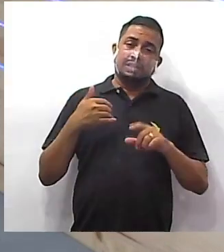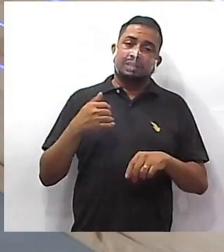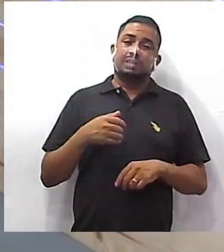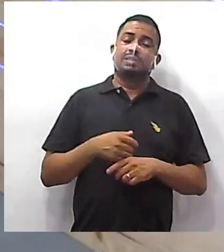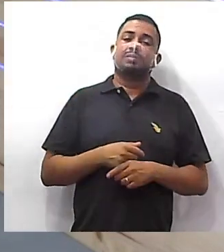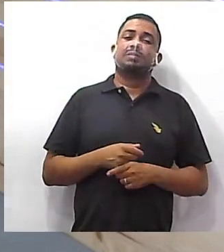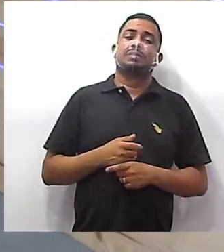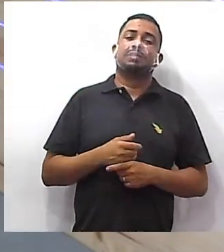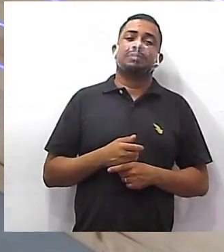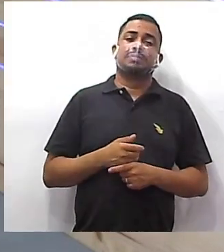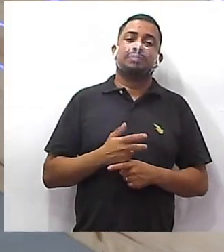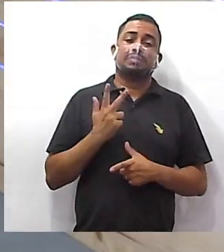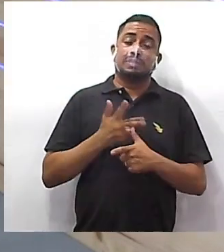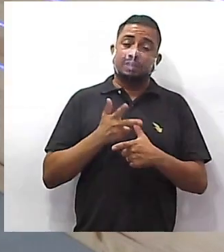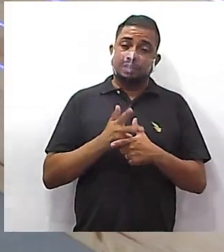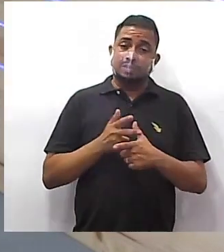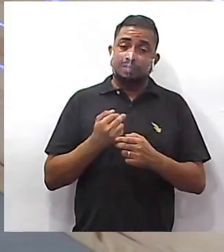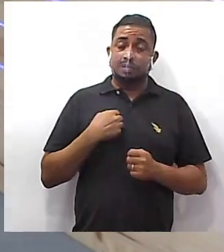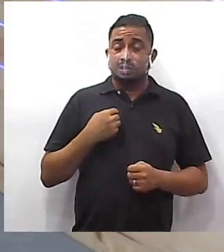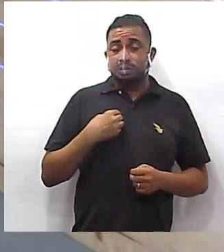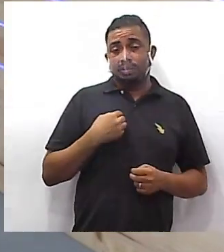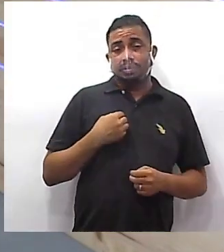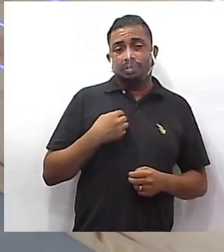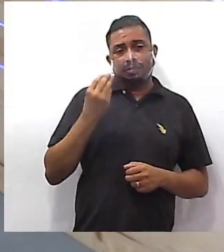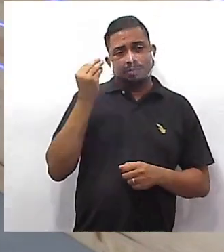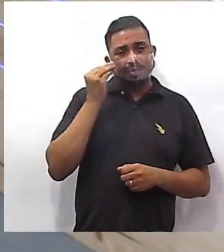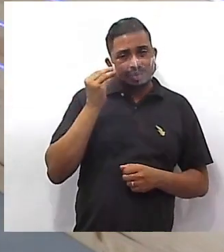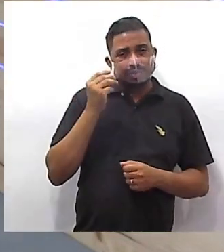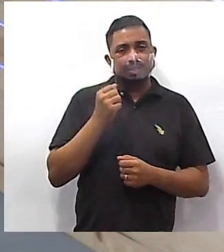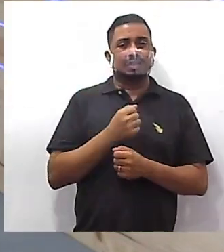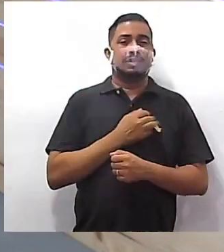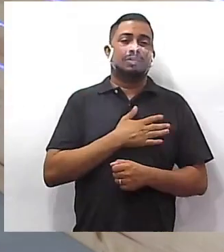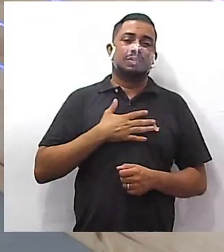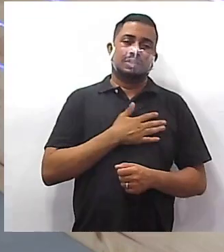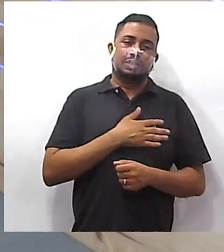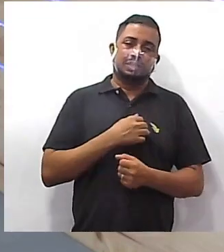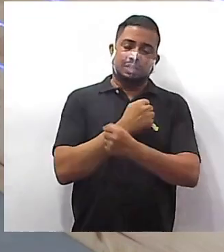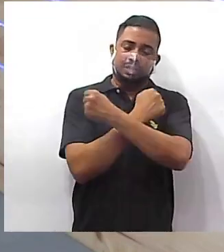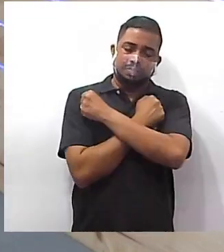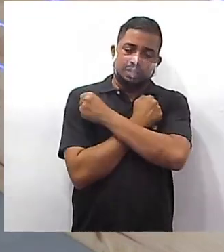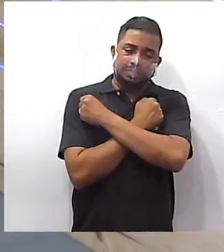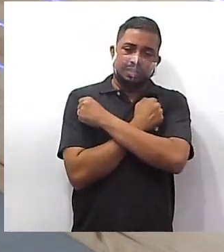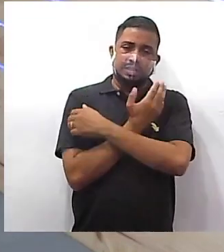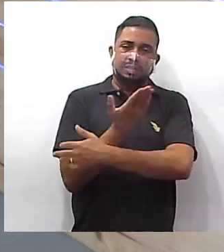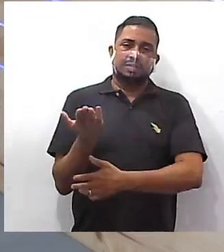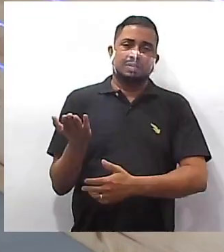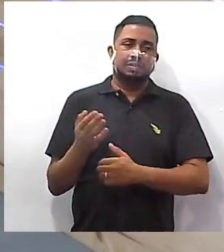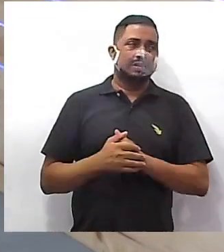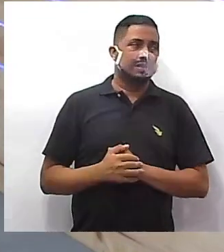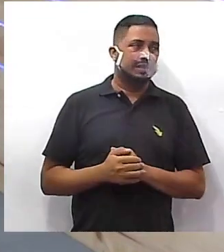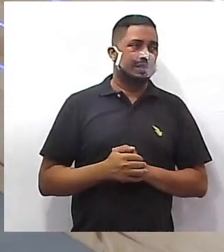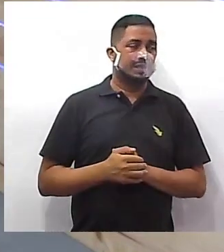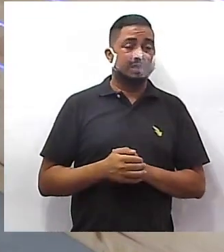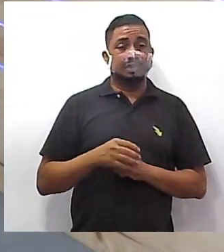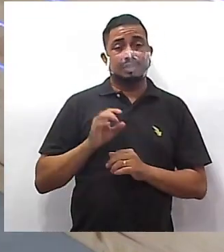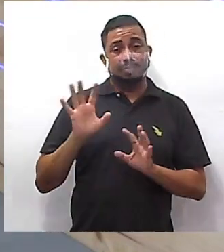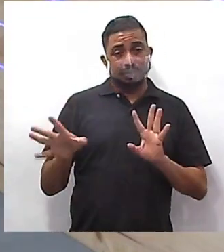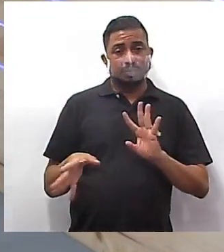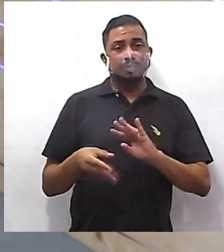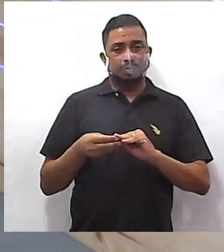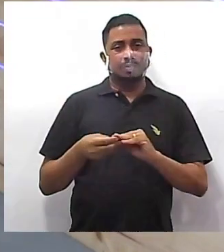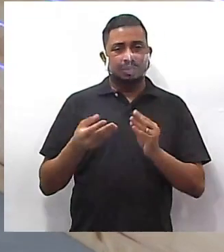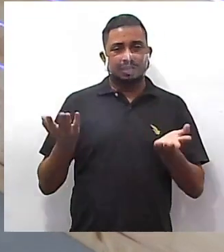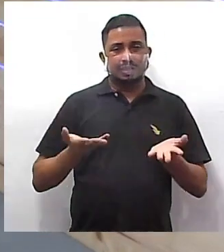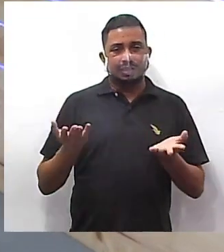gostado e aprendido conosco. Um abraço, um forte abraço. Só para concluir,